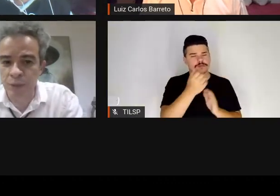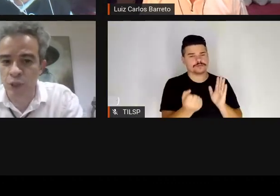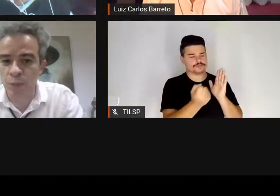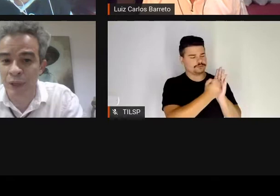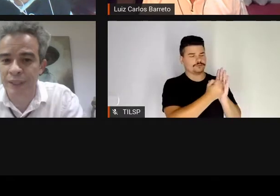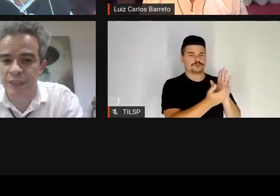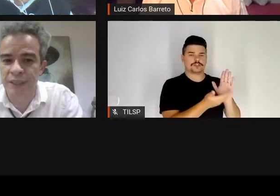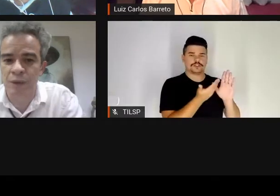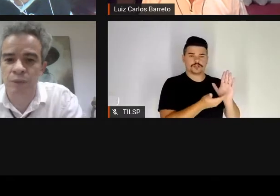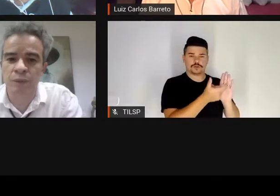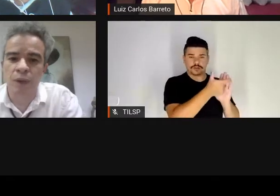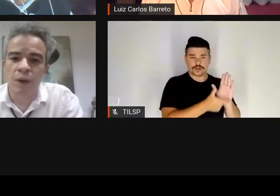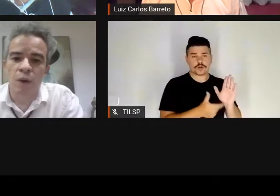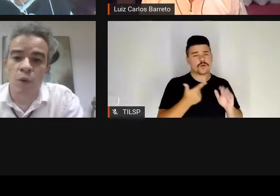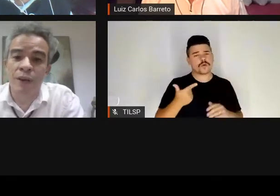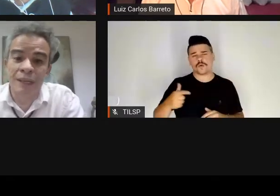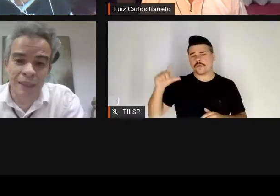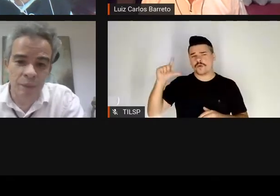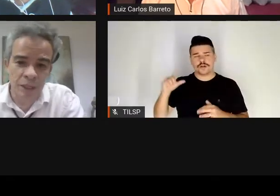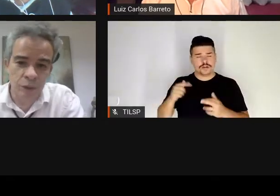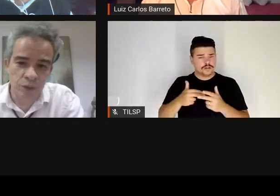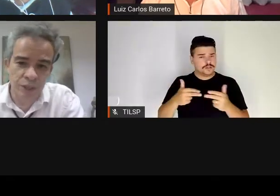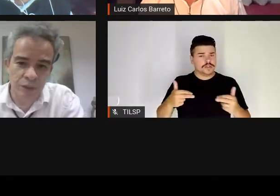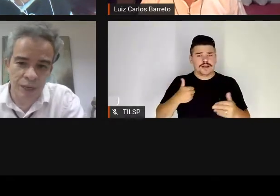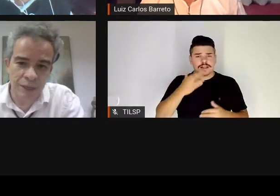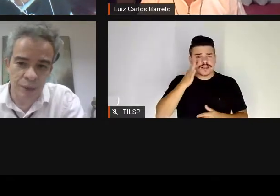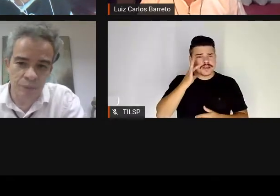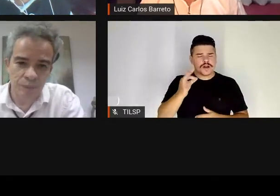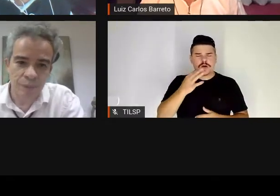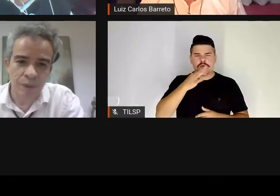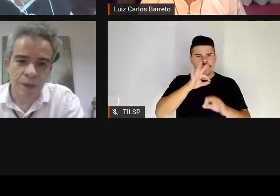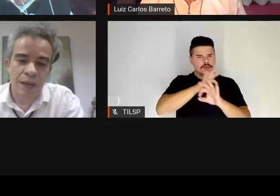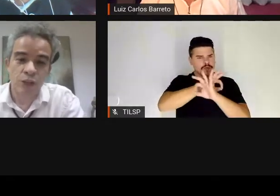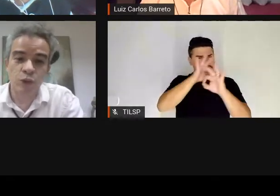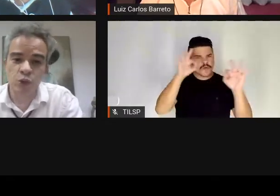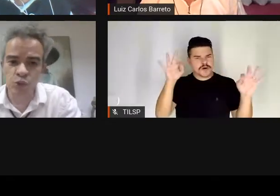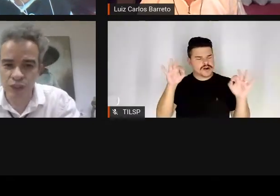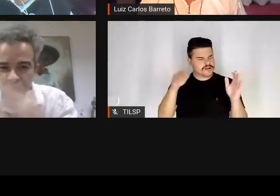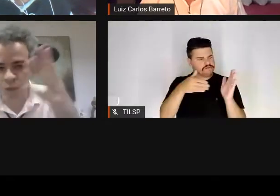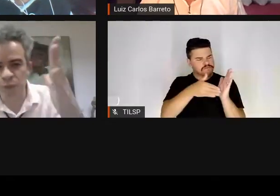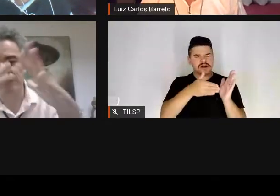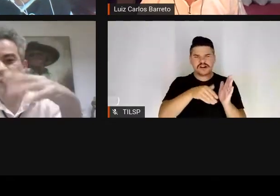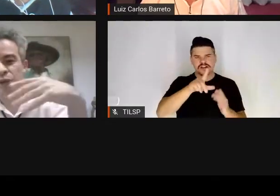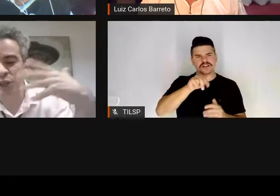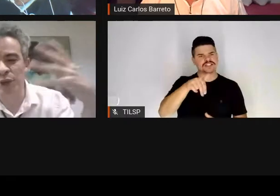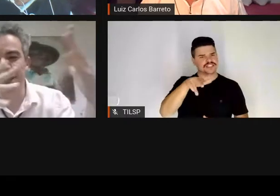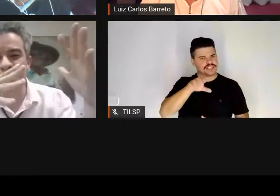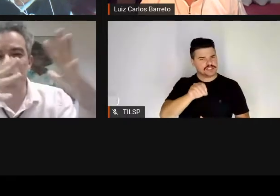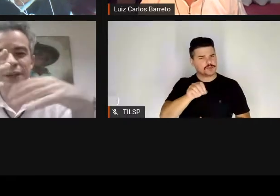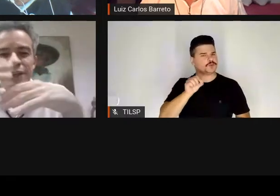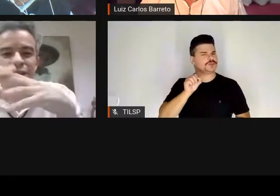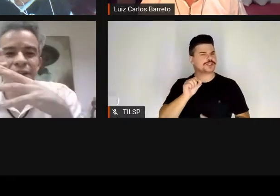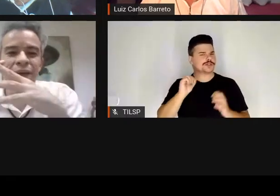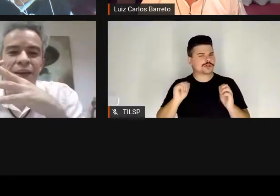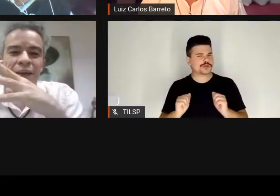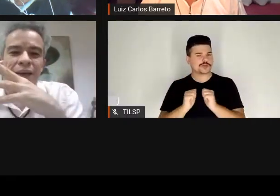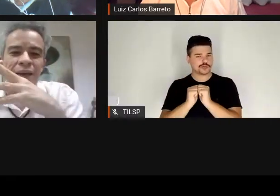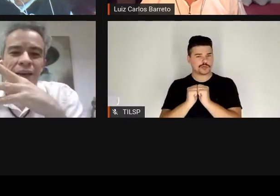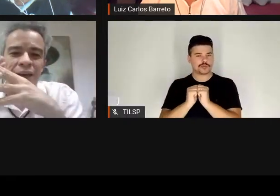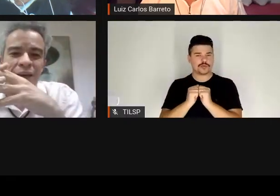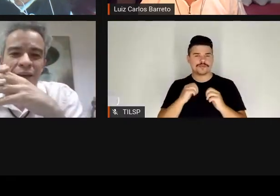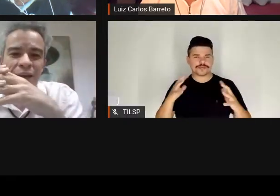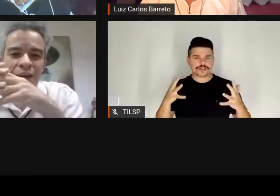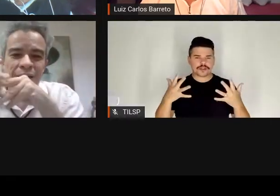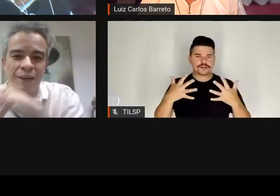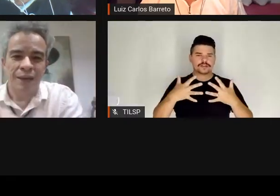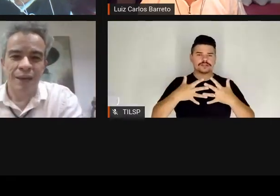uma coisa me chamou a atenção com encantamento do Luciano Carneiro: a sua junção, seu liame,